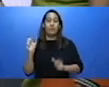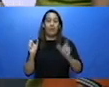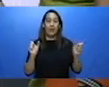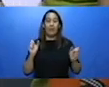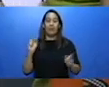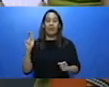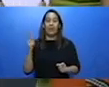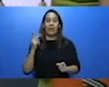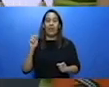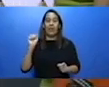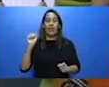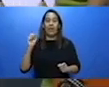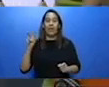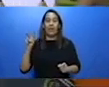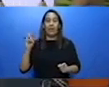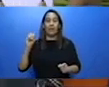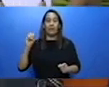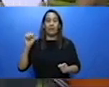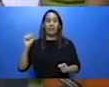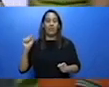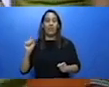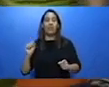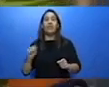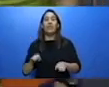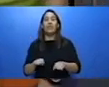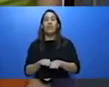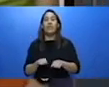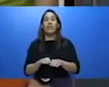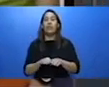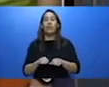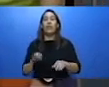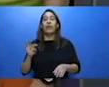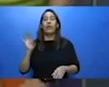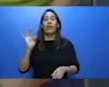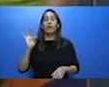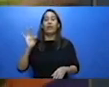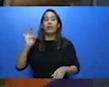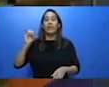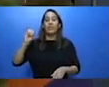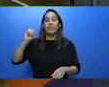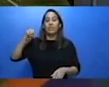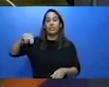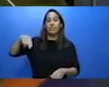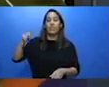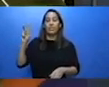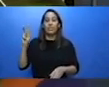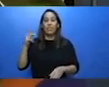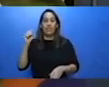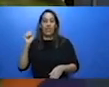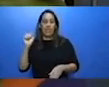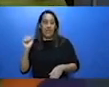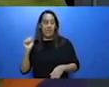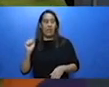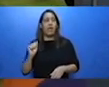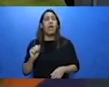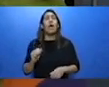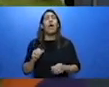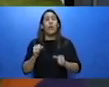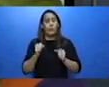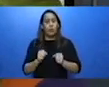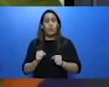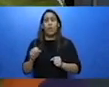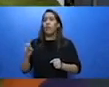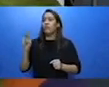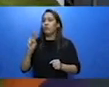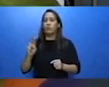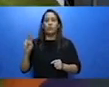são sinônimos e por isso têm o mesmo significado nas frases. Se a gente põe elas, não